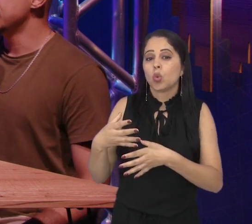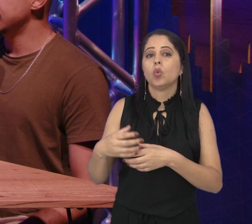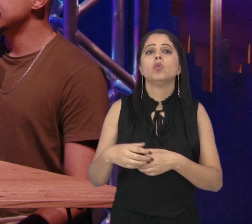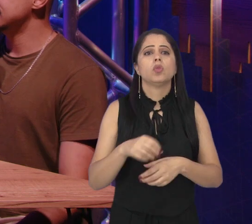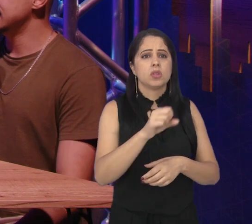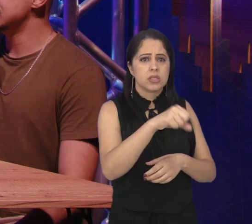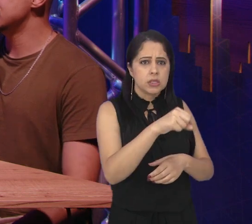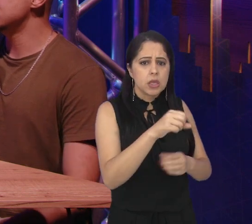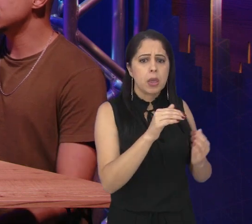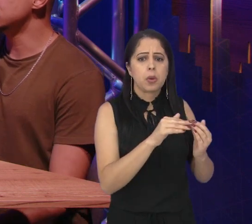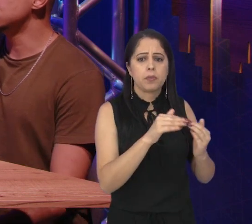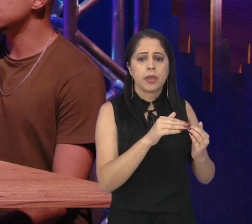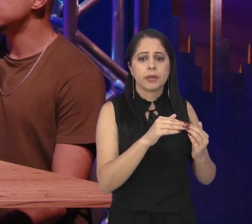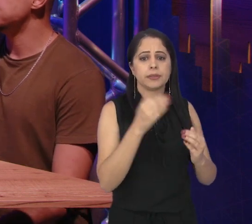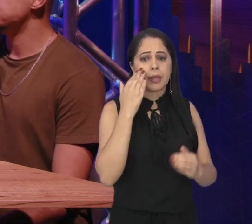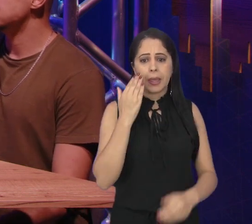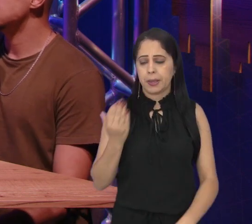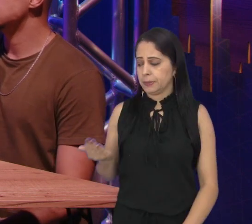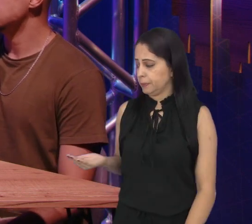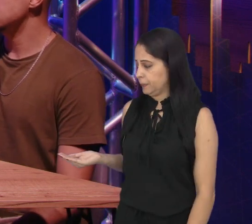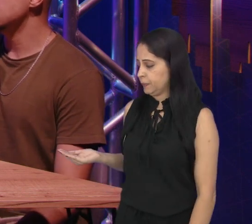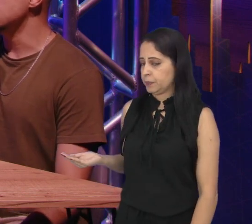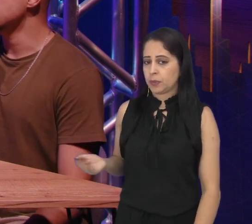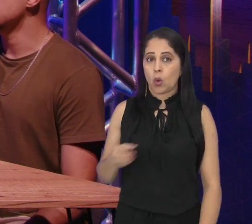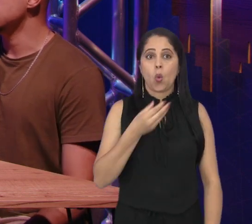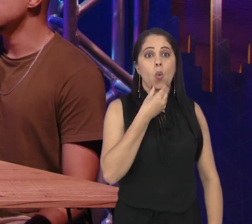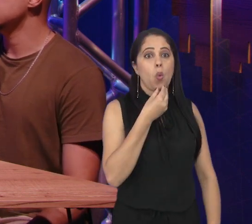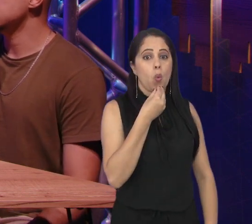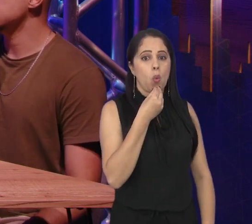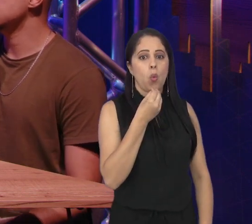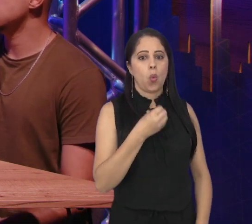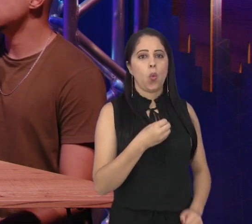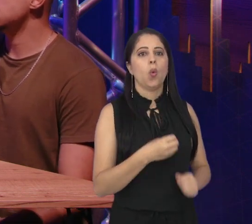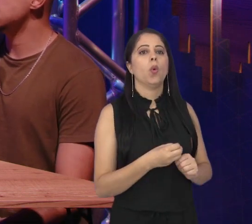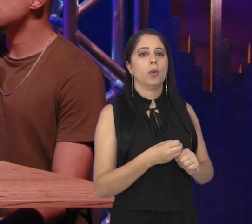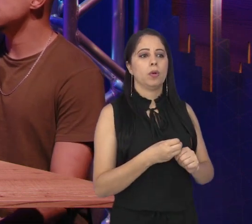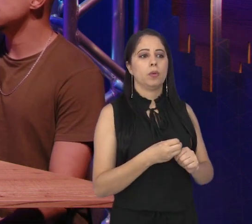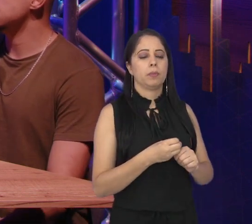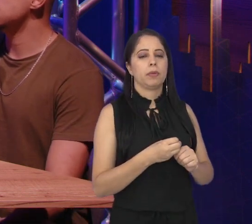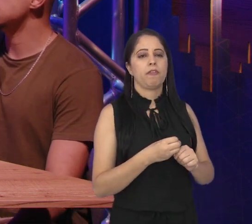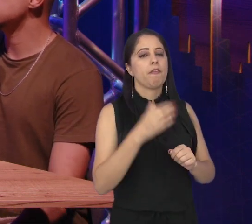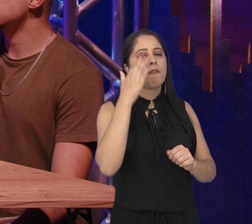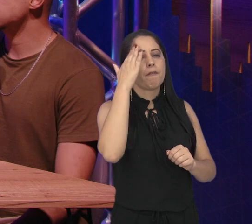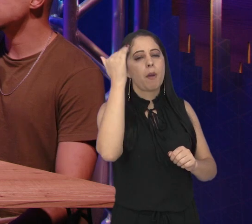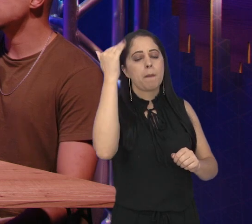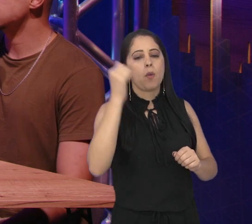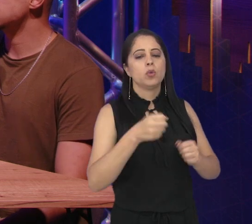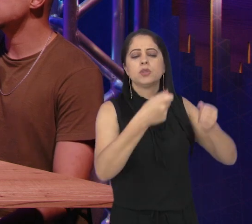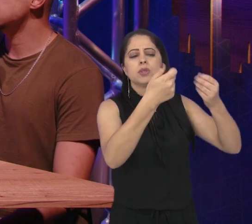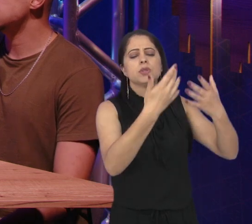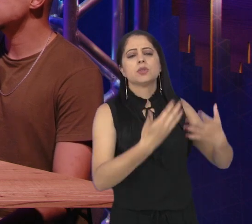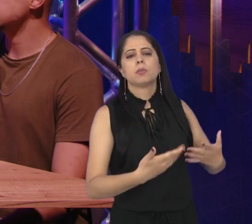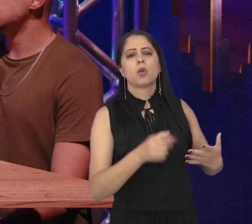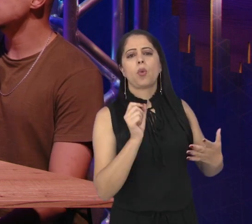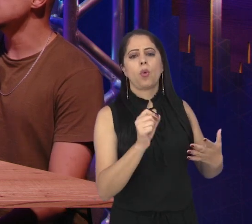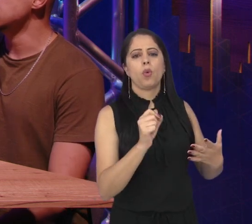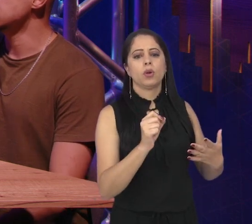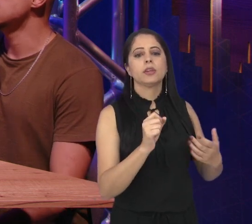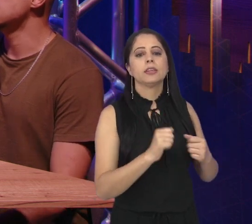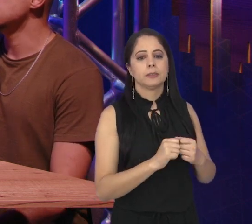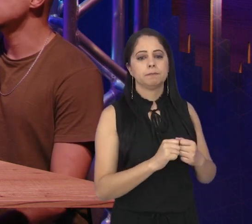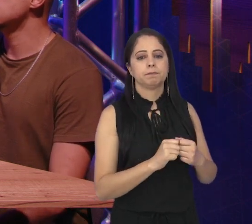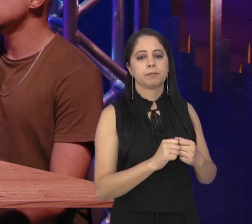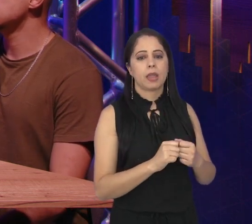muito recente, né? Desses estudos. O Joseph Nye, que é, né, o teórico, né, o historiador que falou,